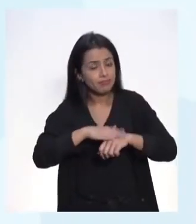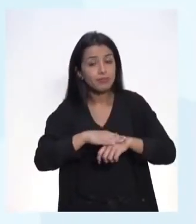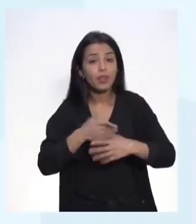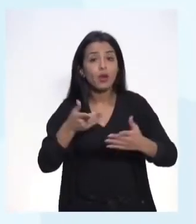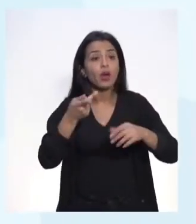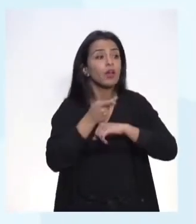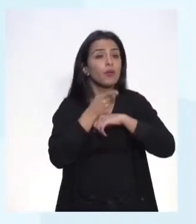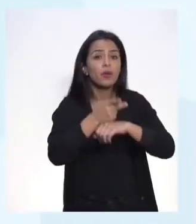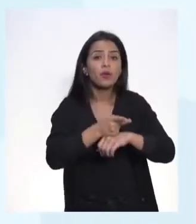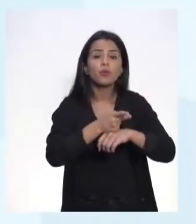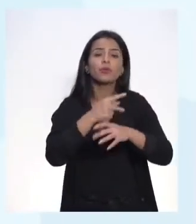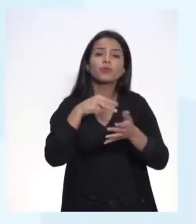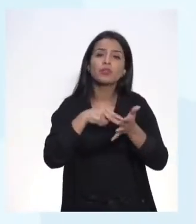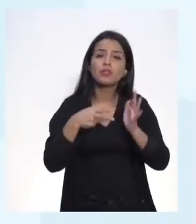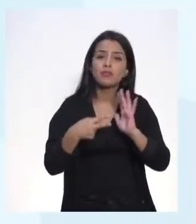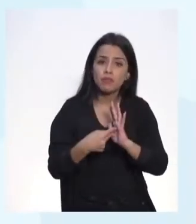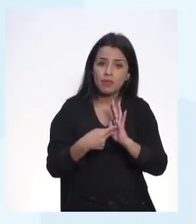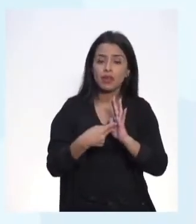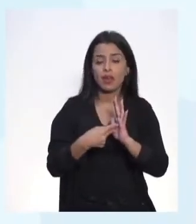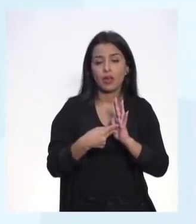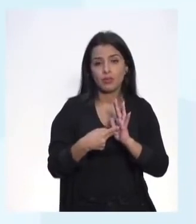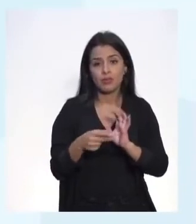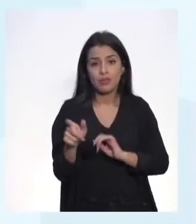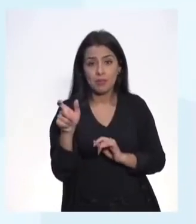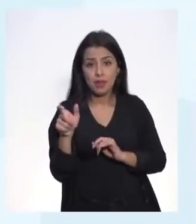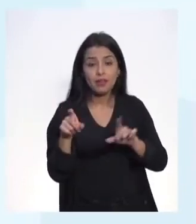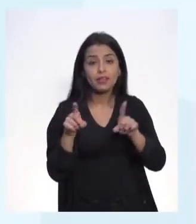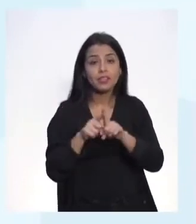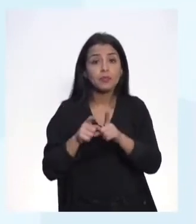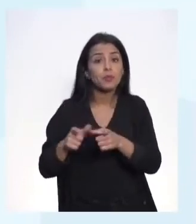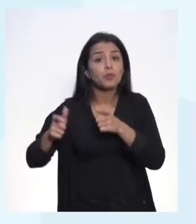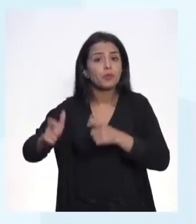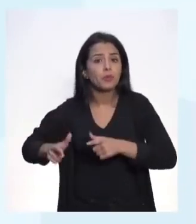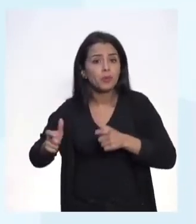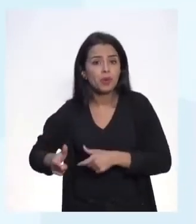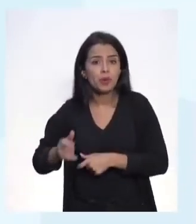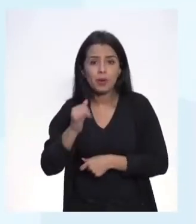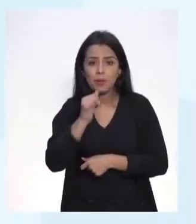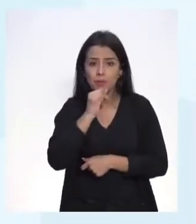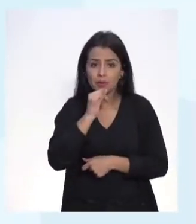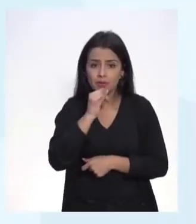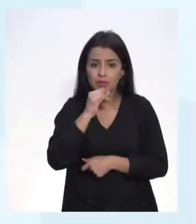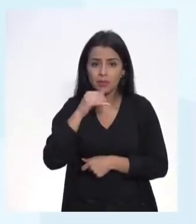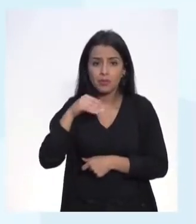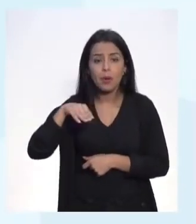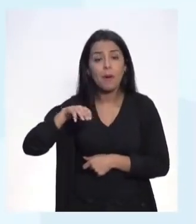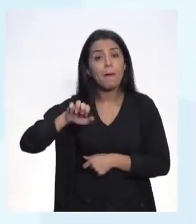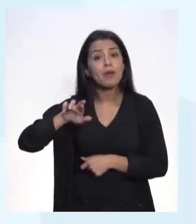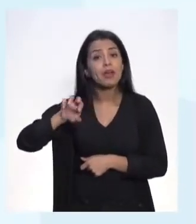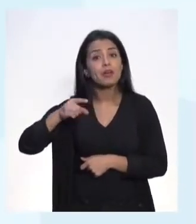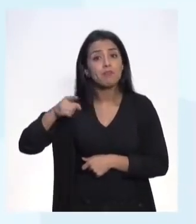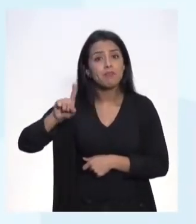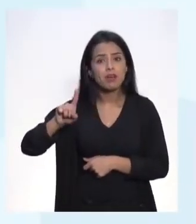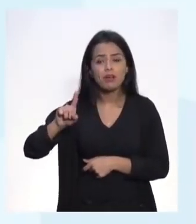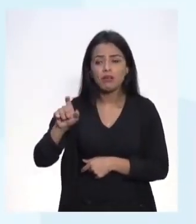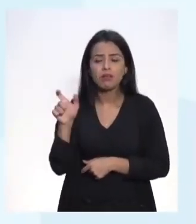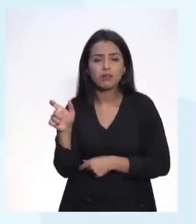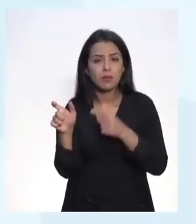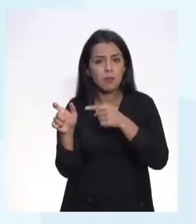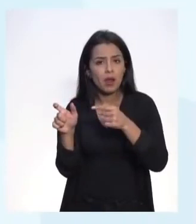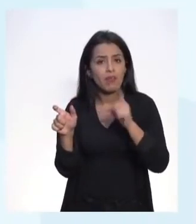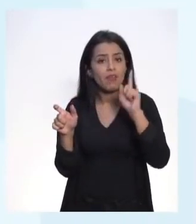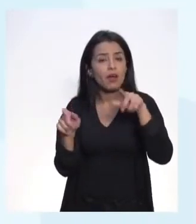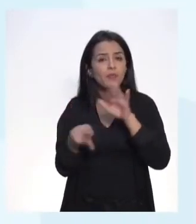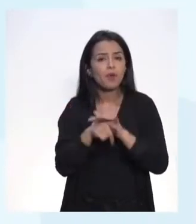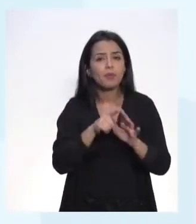origem destas palavras e os significados, hein, Hércules? Então, Ah, origem, boa ideia. minha irmã, ela vem de onde? De que estado? O que que ela